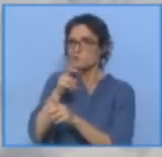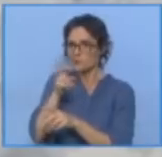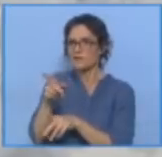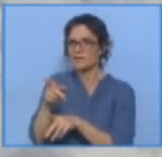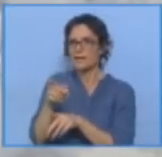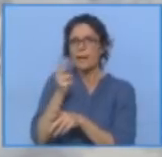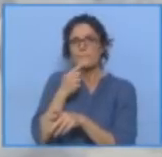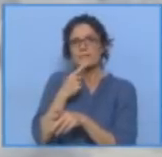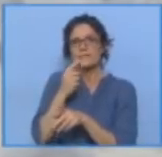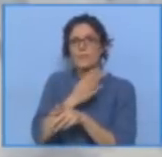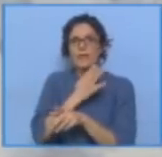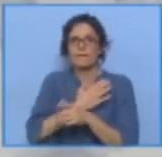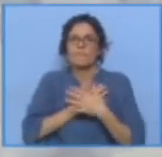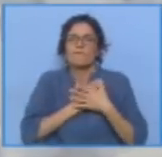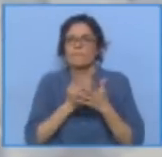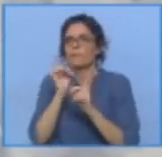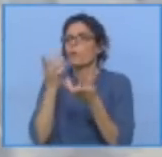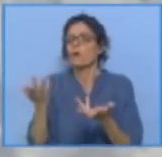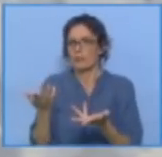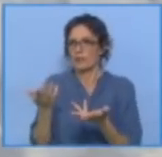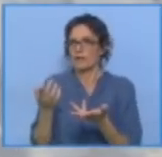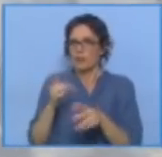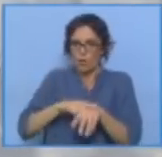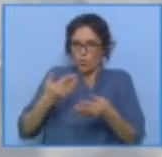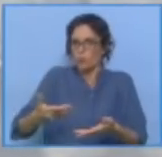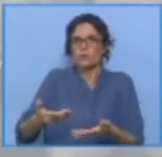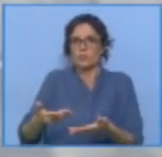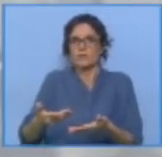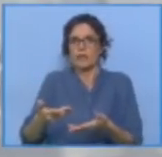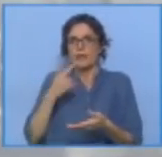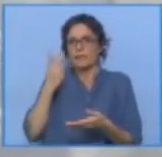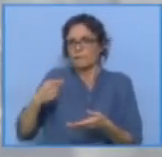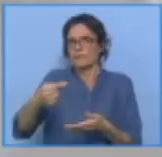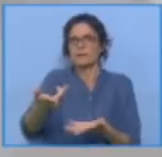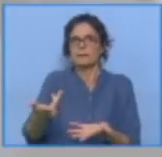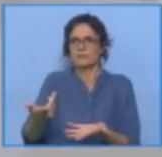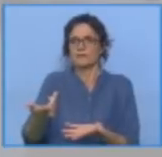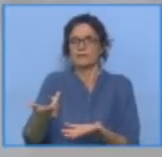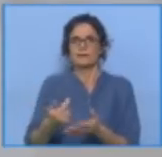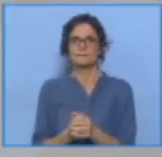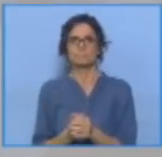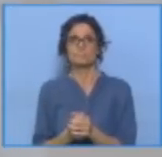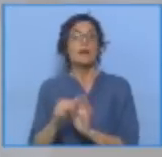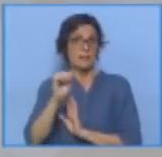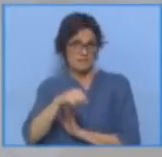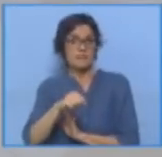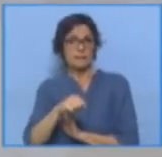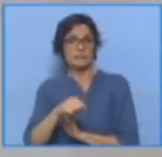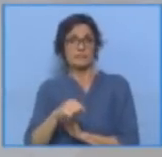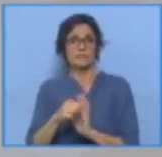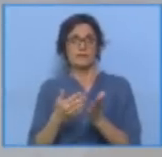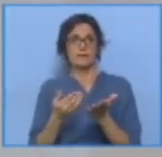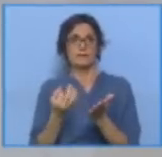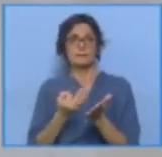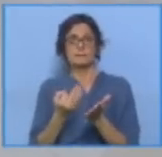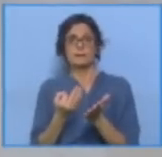que Jesus é este nos dias de hoje, Sim. na contingência da nossa vida. E é sempre aquela, primeiro, a